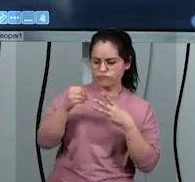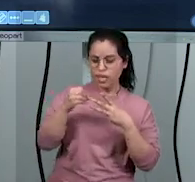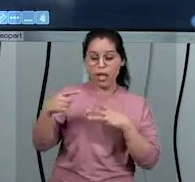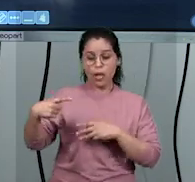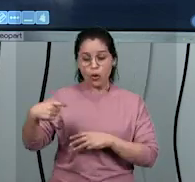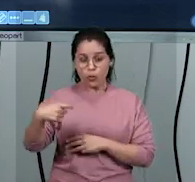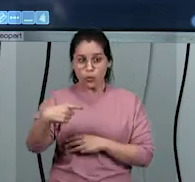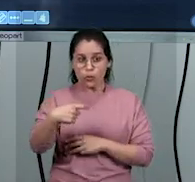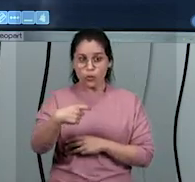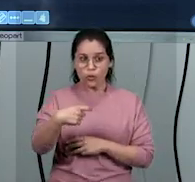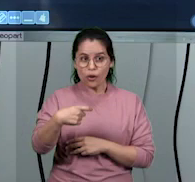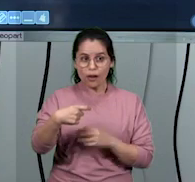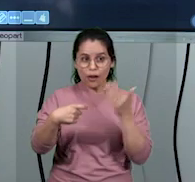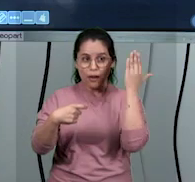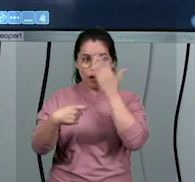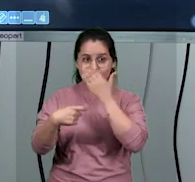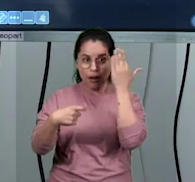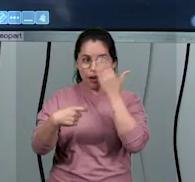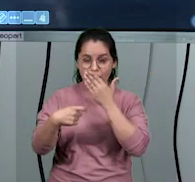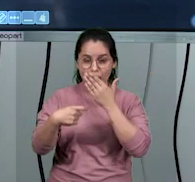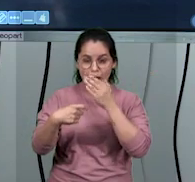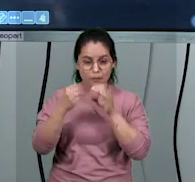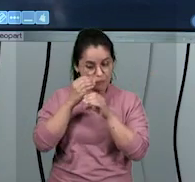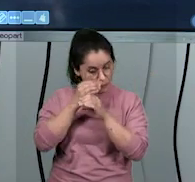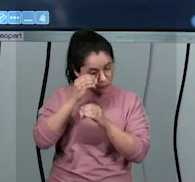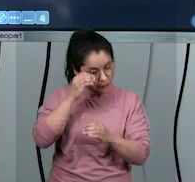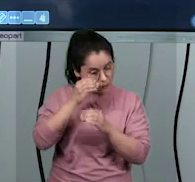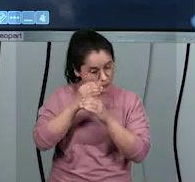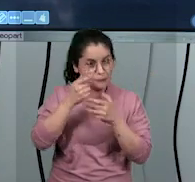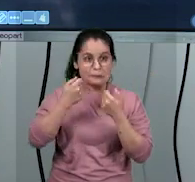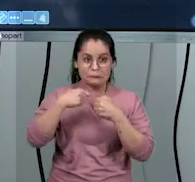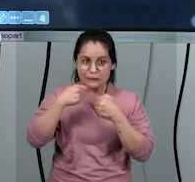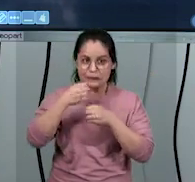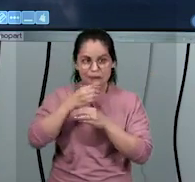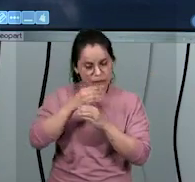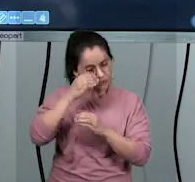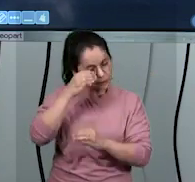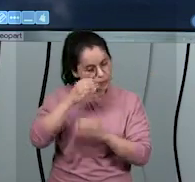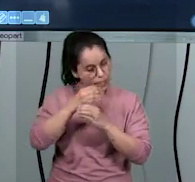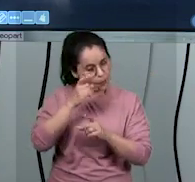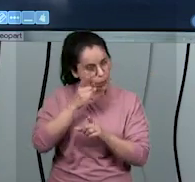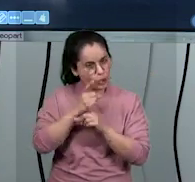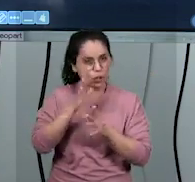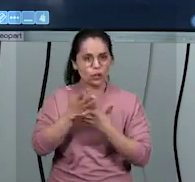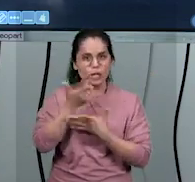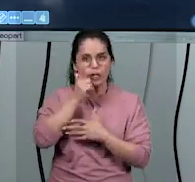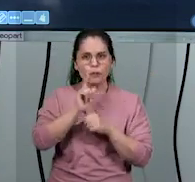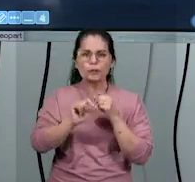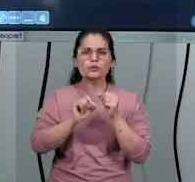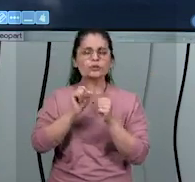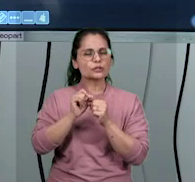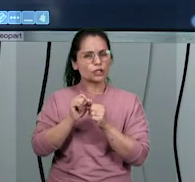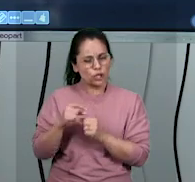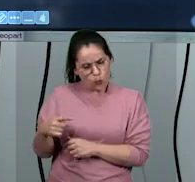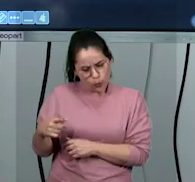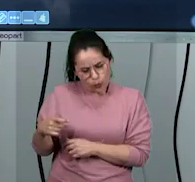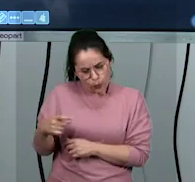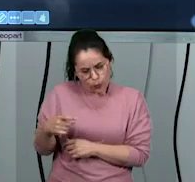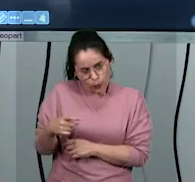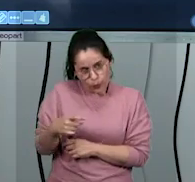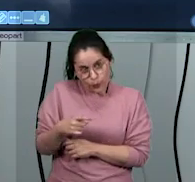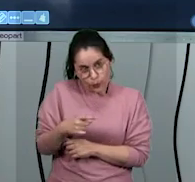eles são invisíveis a olho nu, eles são microscópicos. Para que eles consigam, né, os espermatozoides